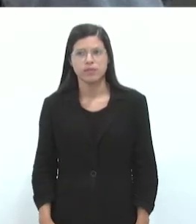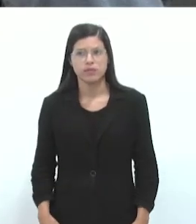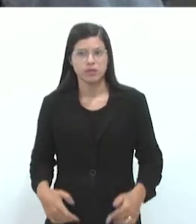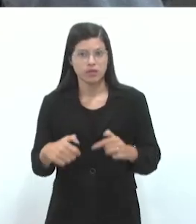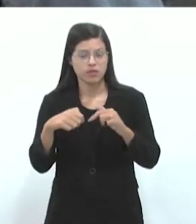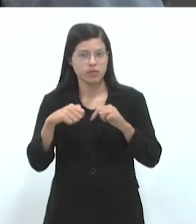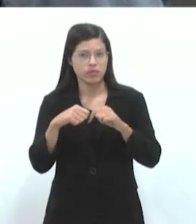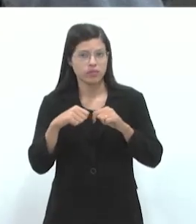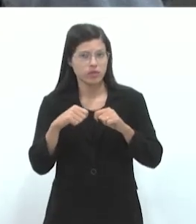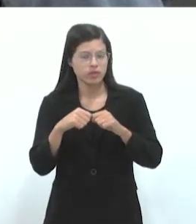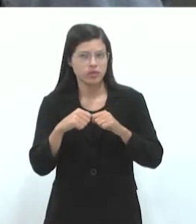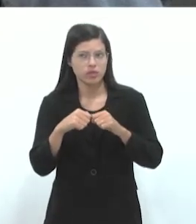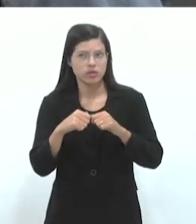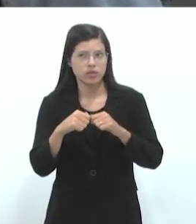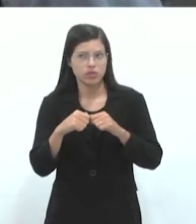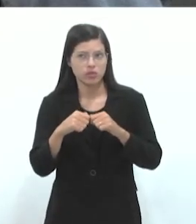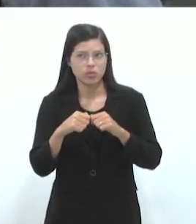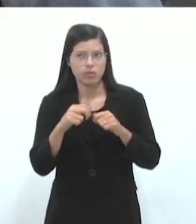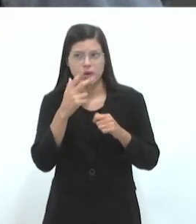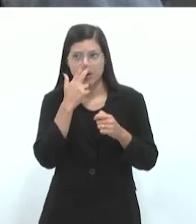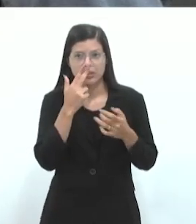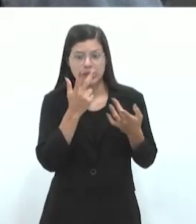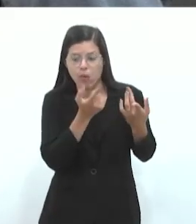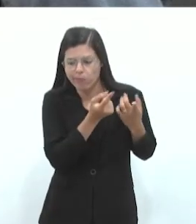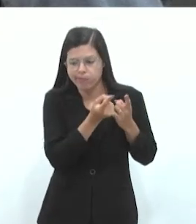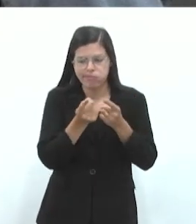fazendo aqui é um confronto.